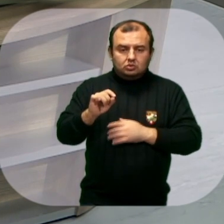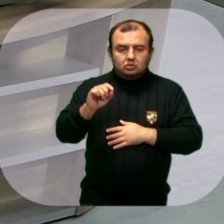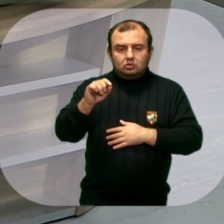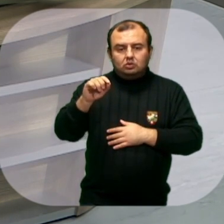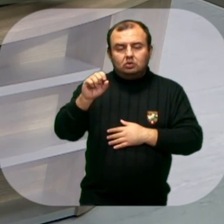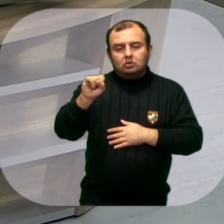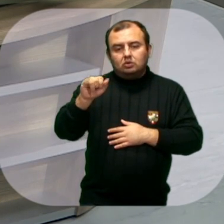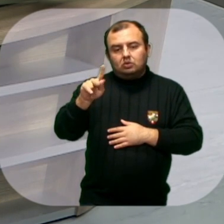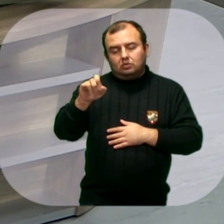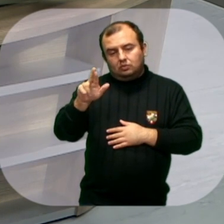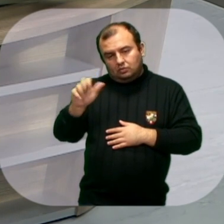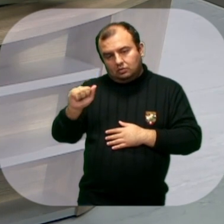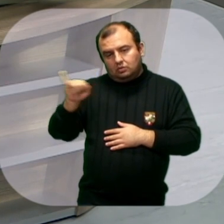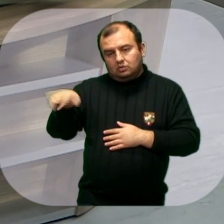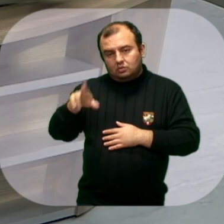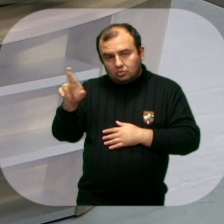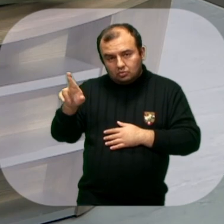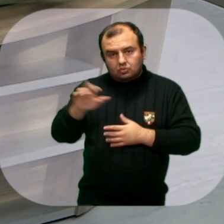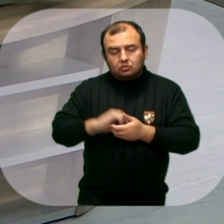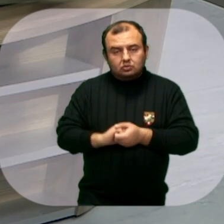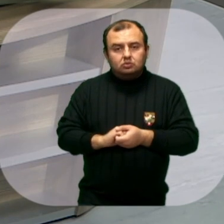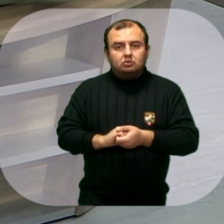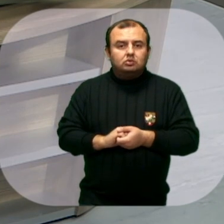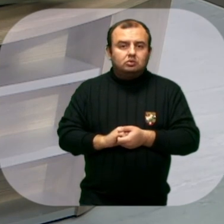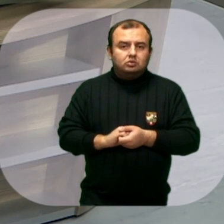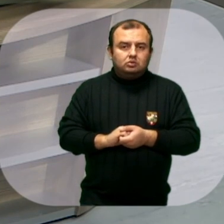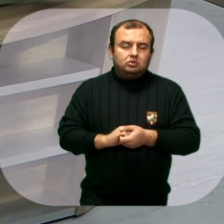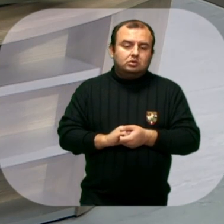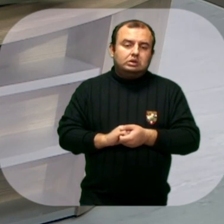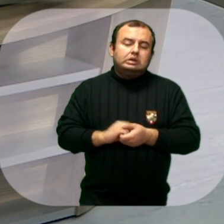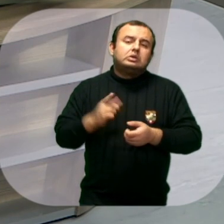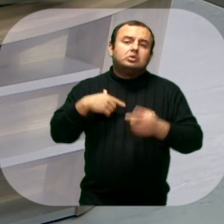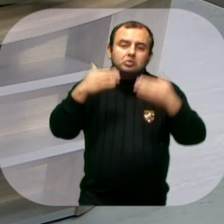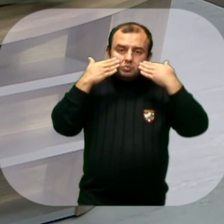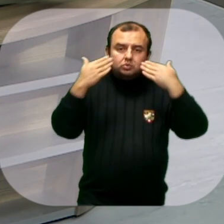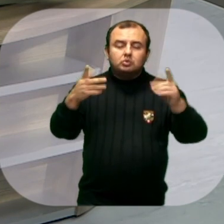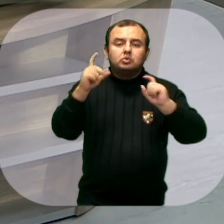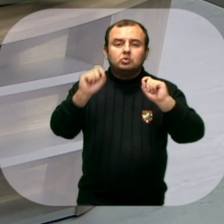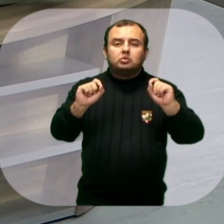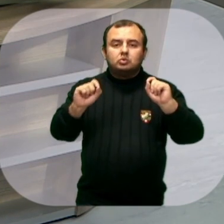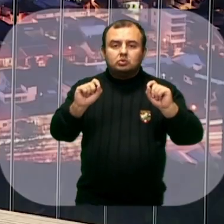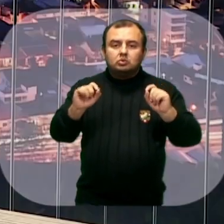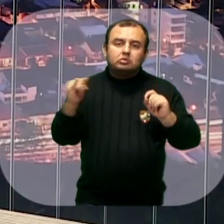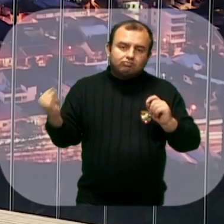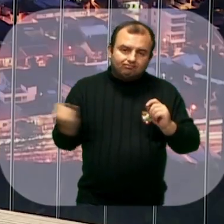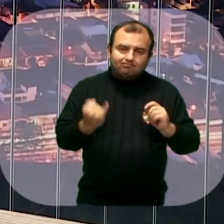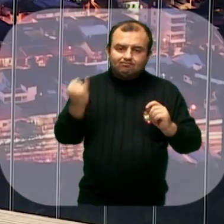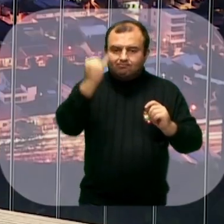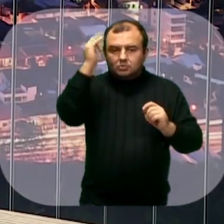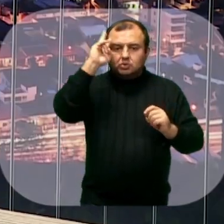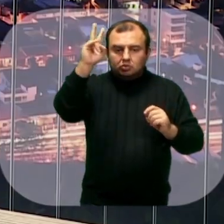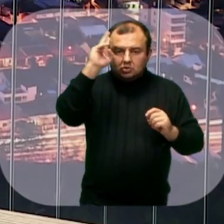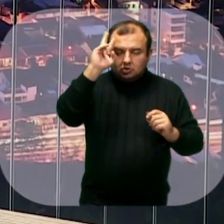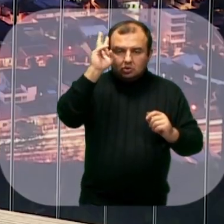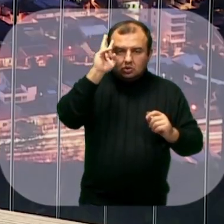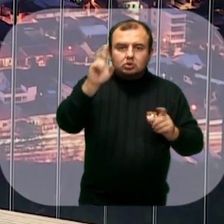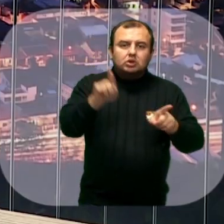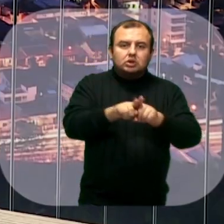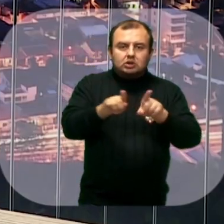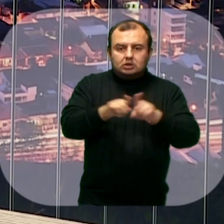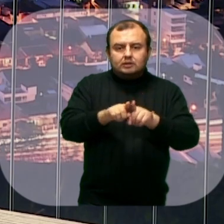Silveira Júnior. Então, assim, só isso daí já demonstra a importância histórica